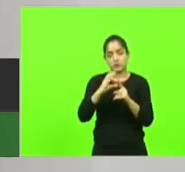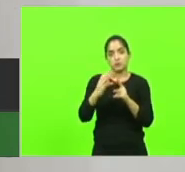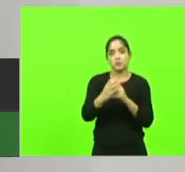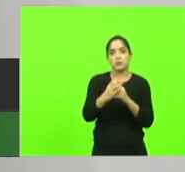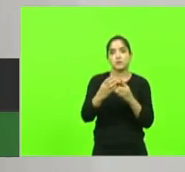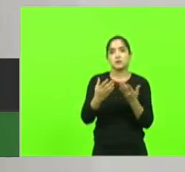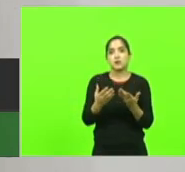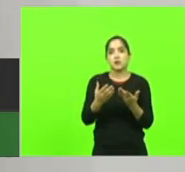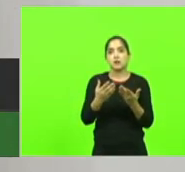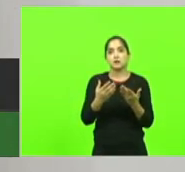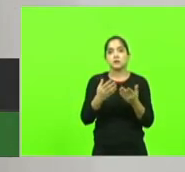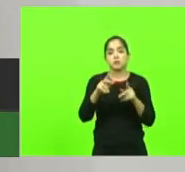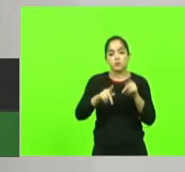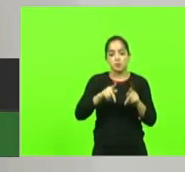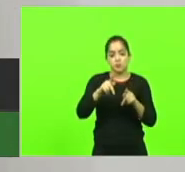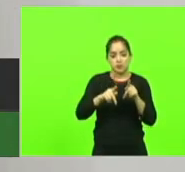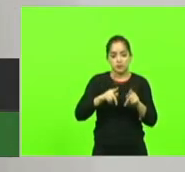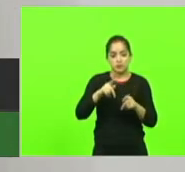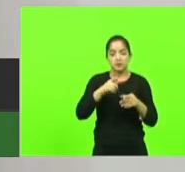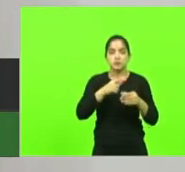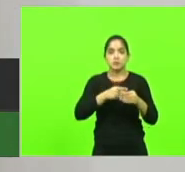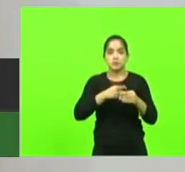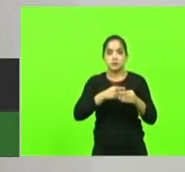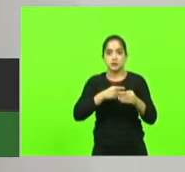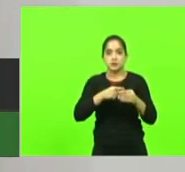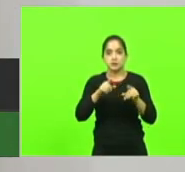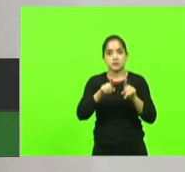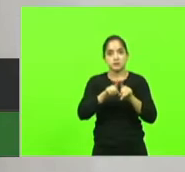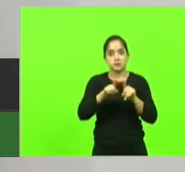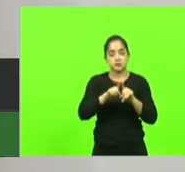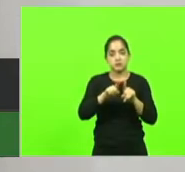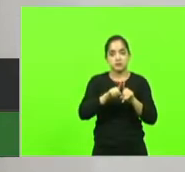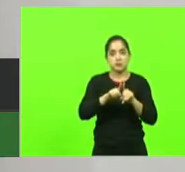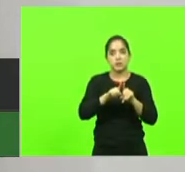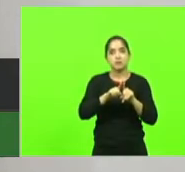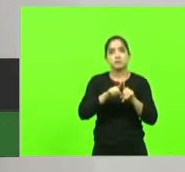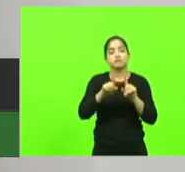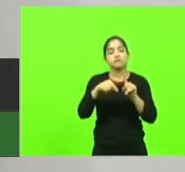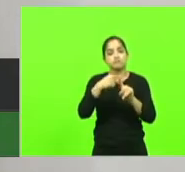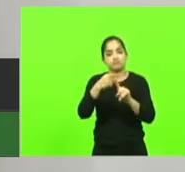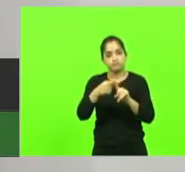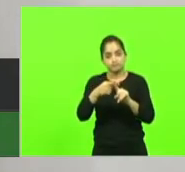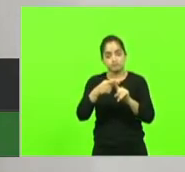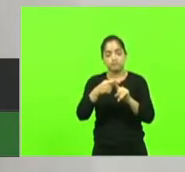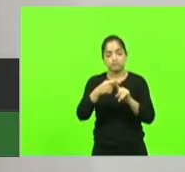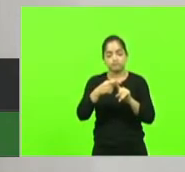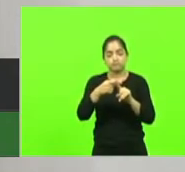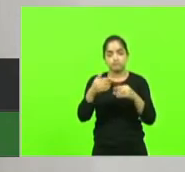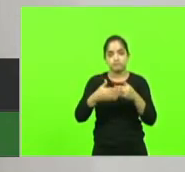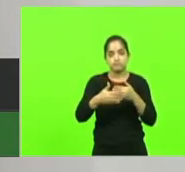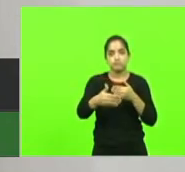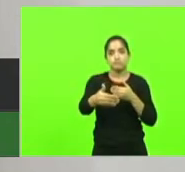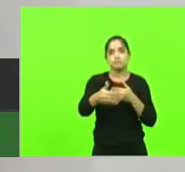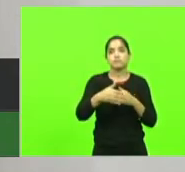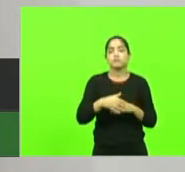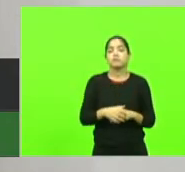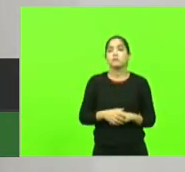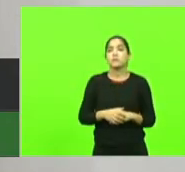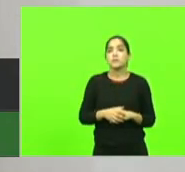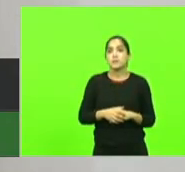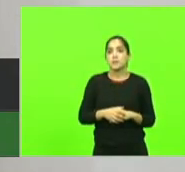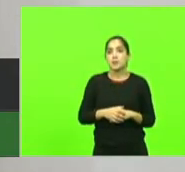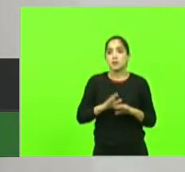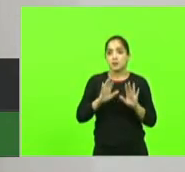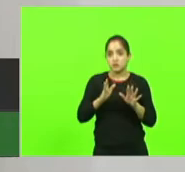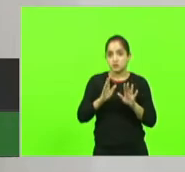aos moradores, à cidade, além de reflexos positivos a longo prazo. A Câmara Municipal já